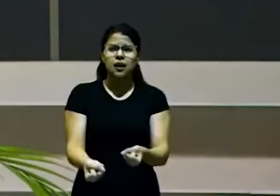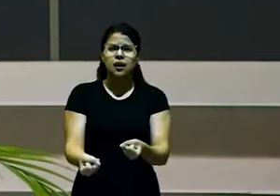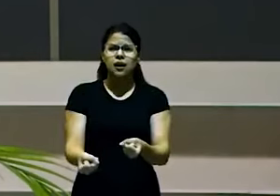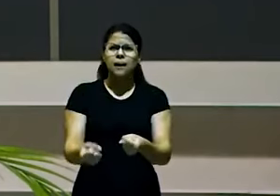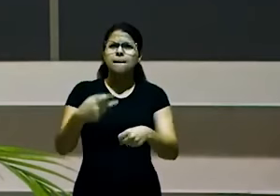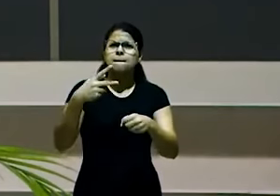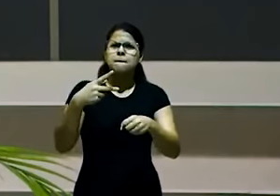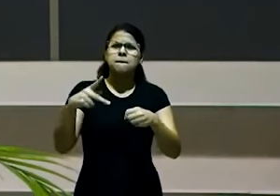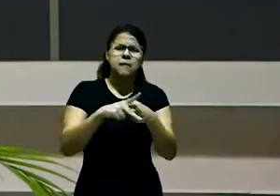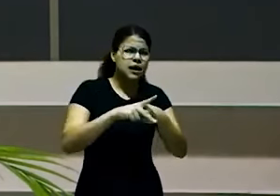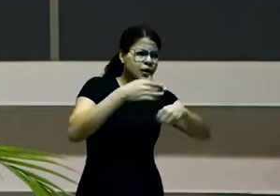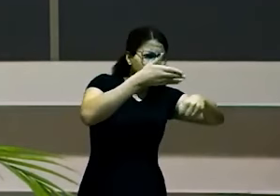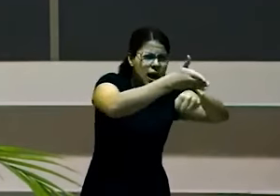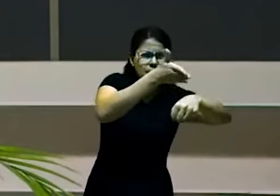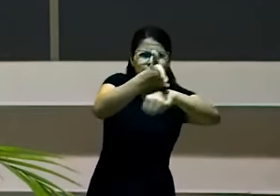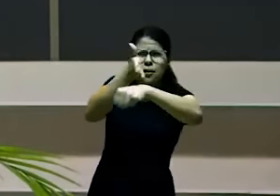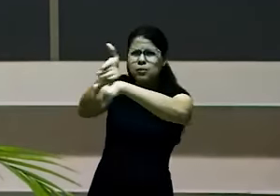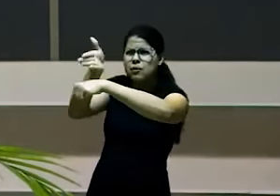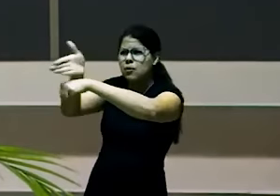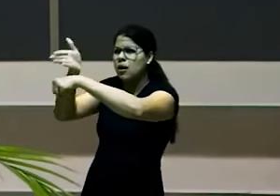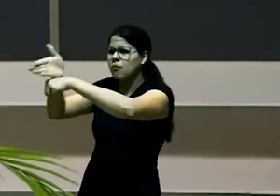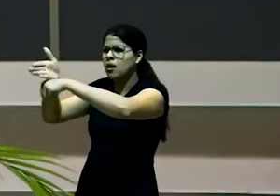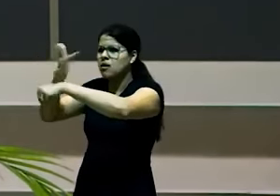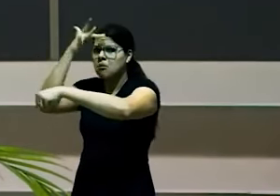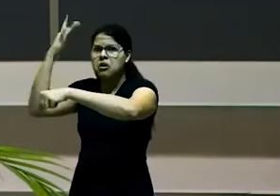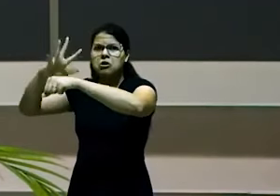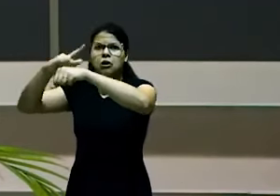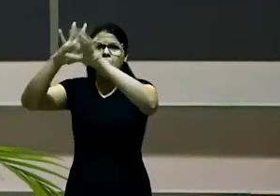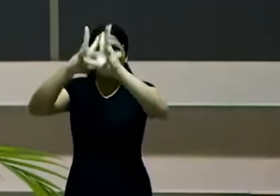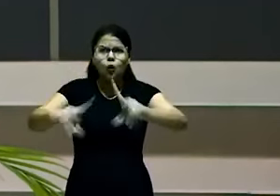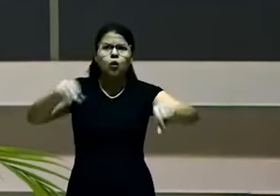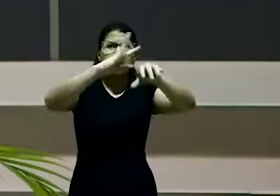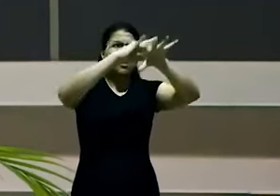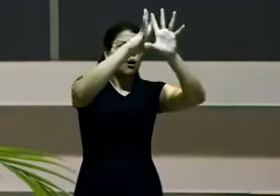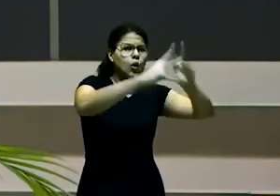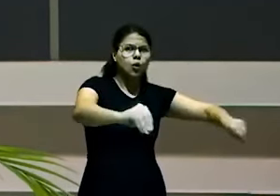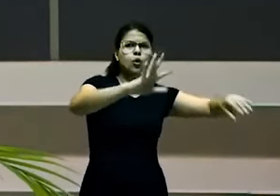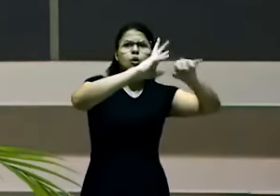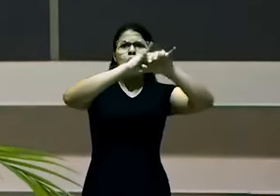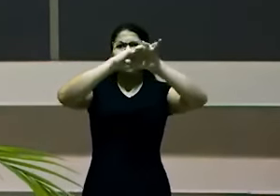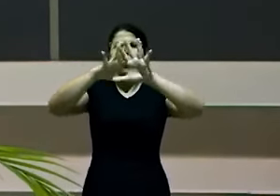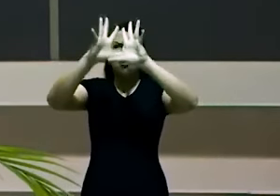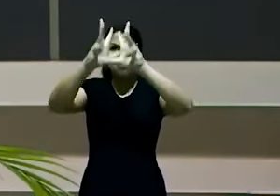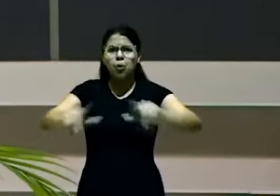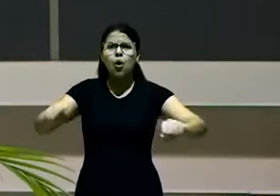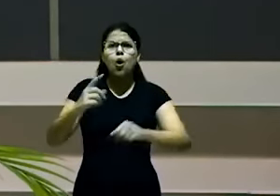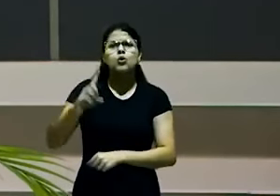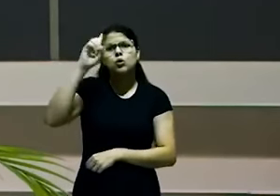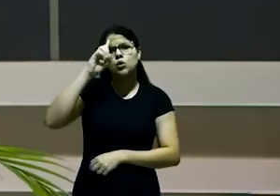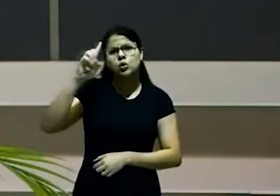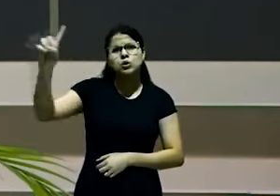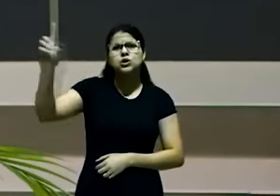Pedro passava até a sombra dele curava a Bíblia diz que um dia da da porta da igreja